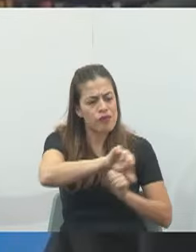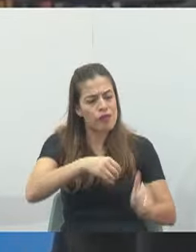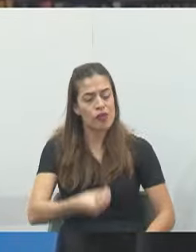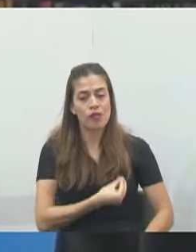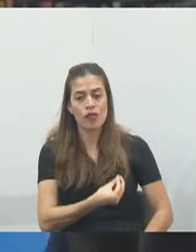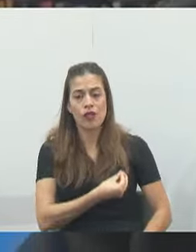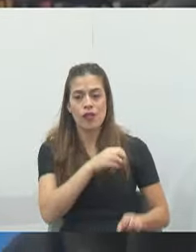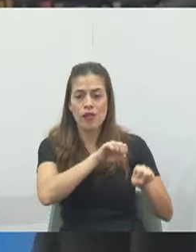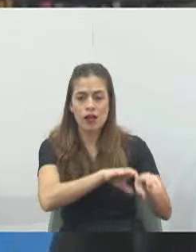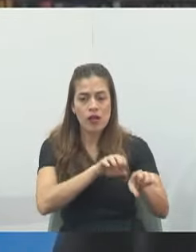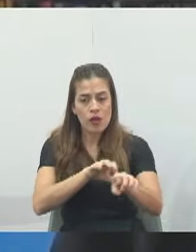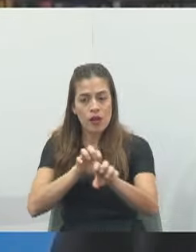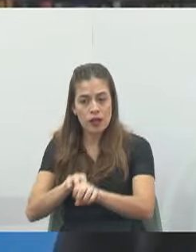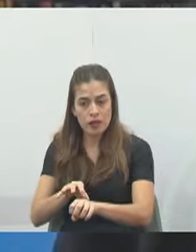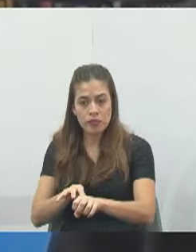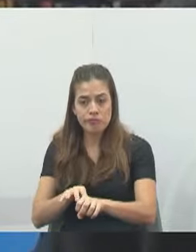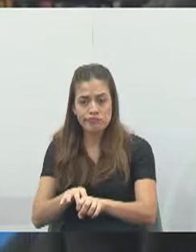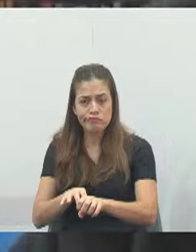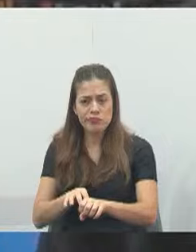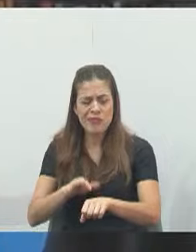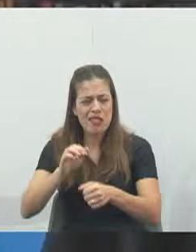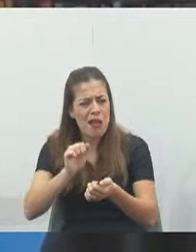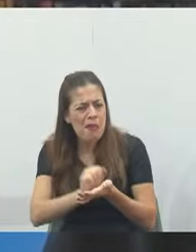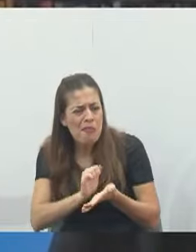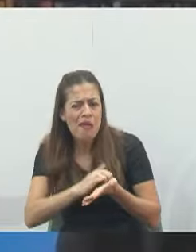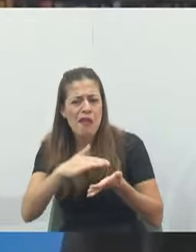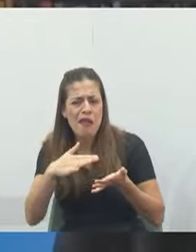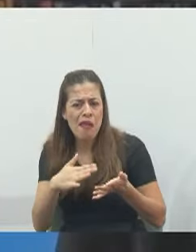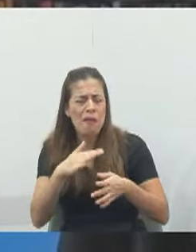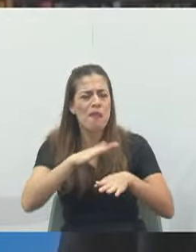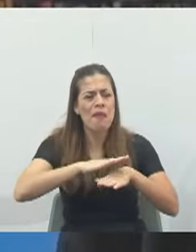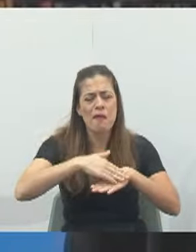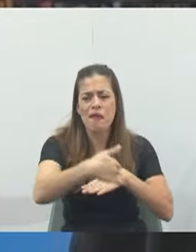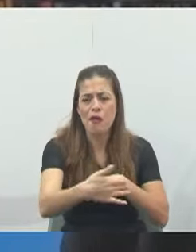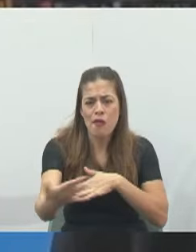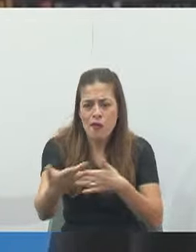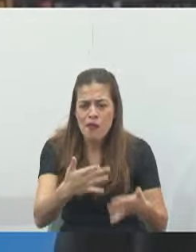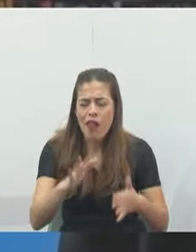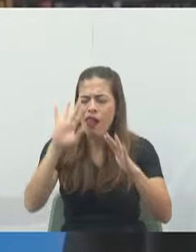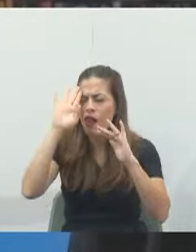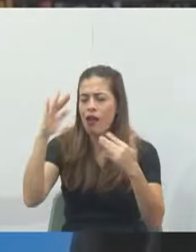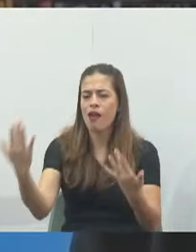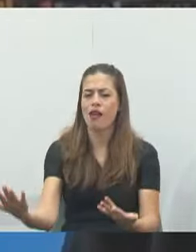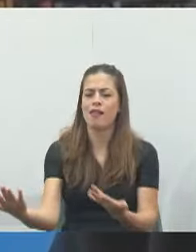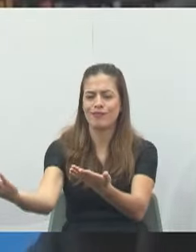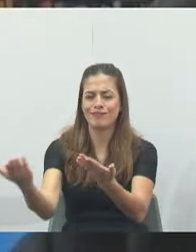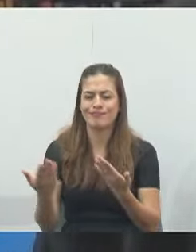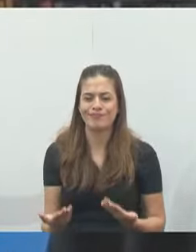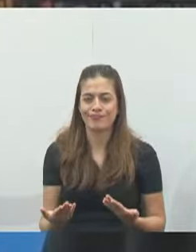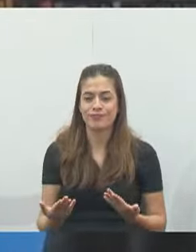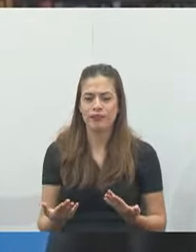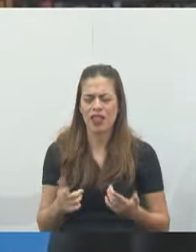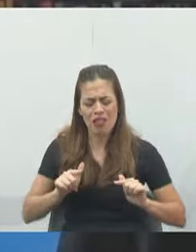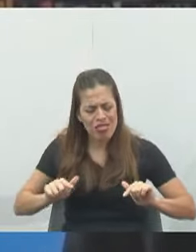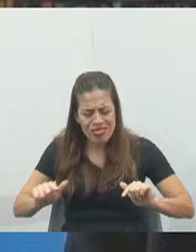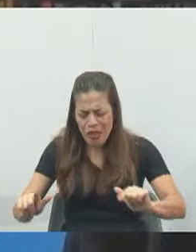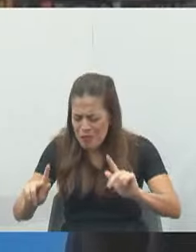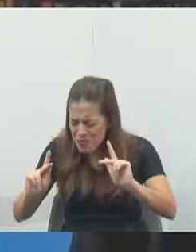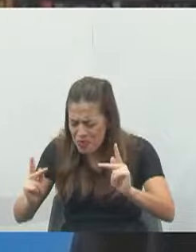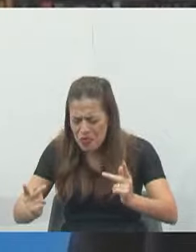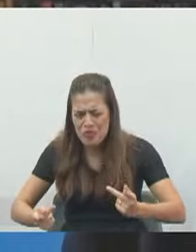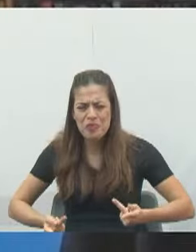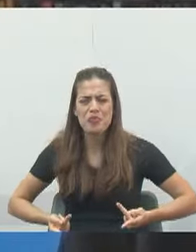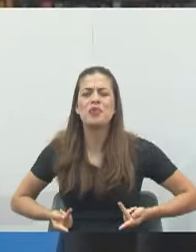da educação em cada ação que realiza é realmente louvável. Fabrícios, esse título é mais do que